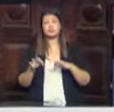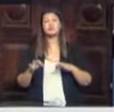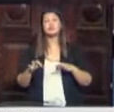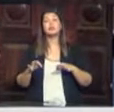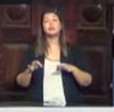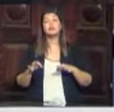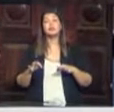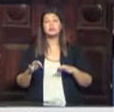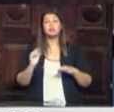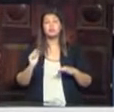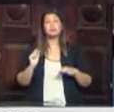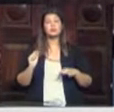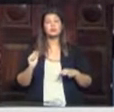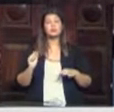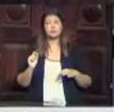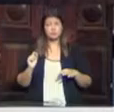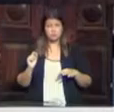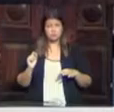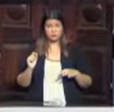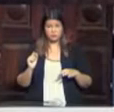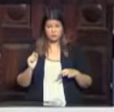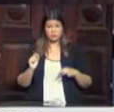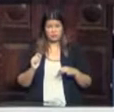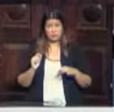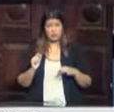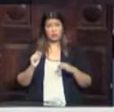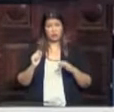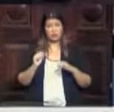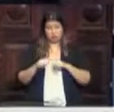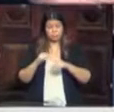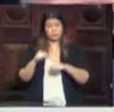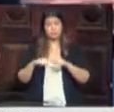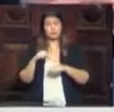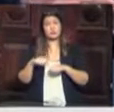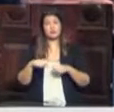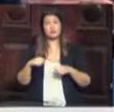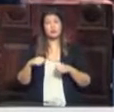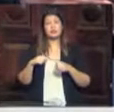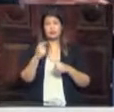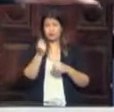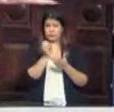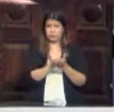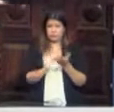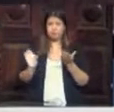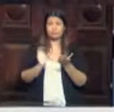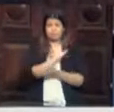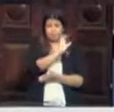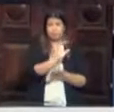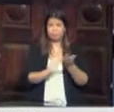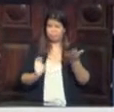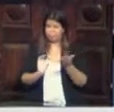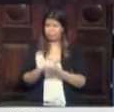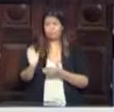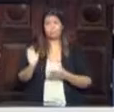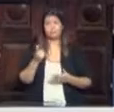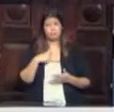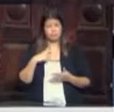Então, é claro que a empresa participa de um determinado empreendimento, qualquer que seja ele,